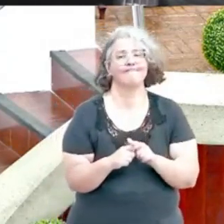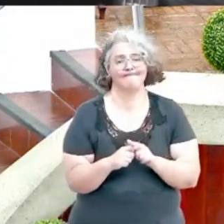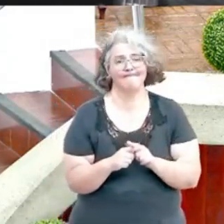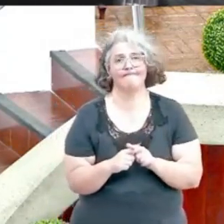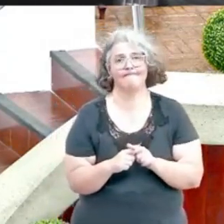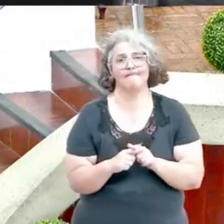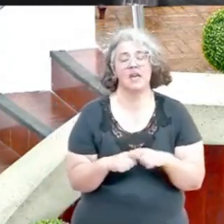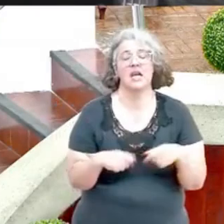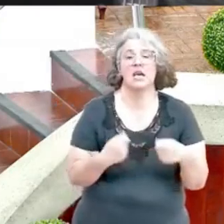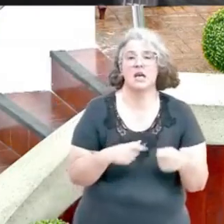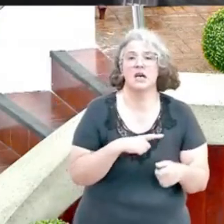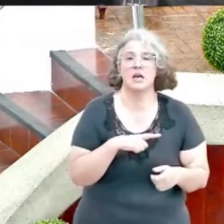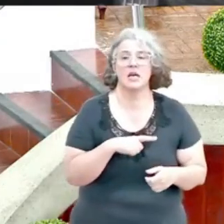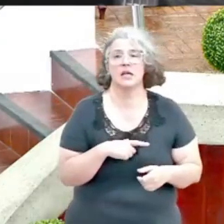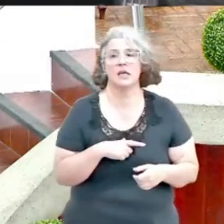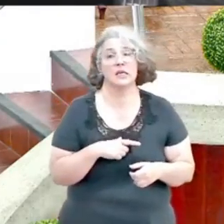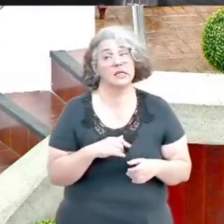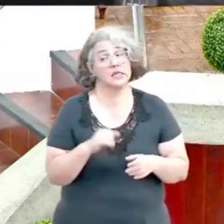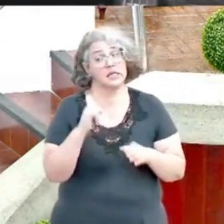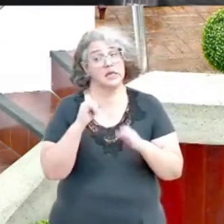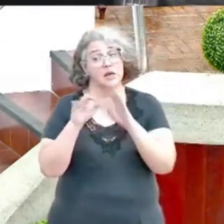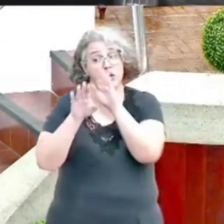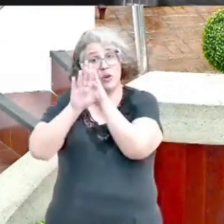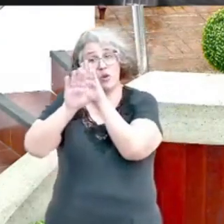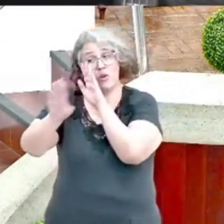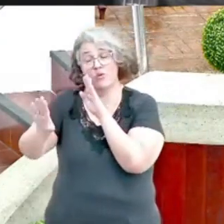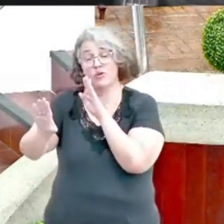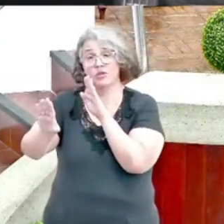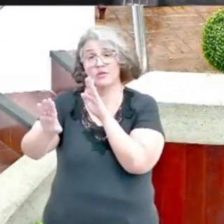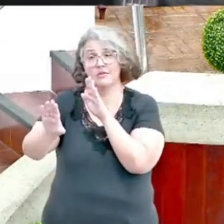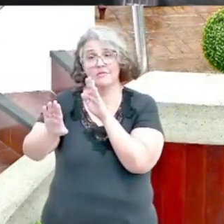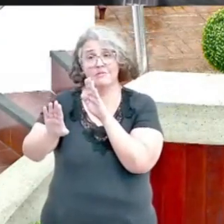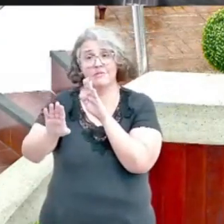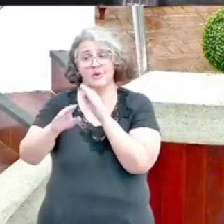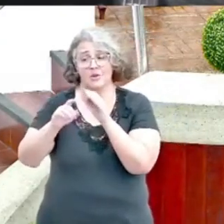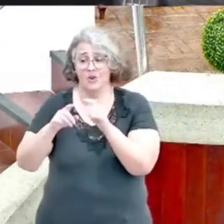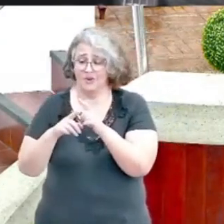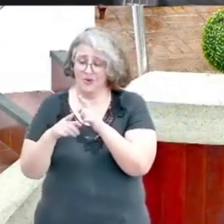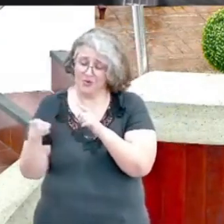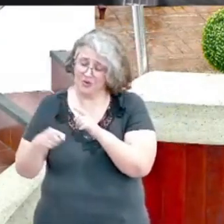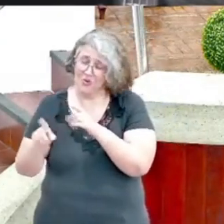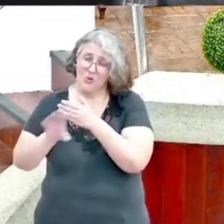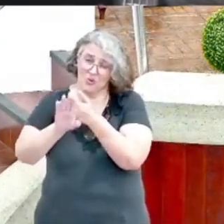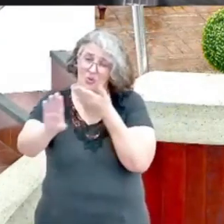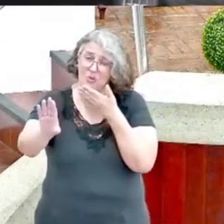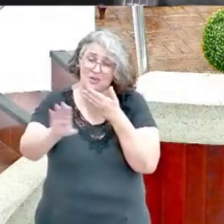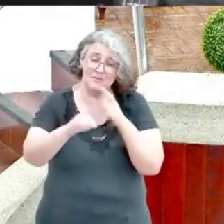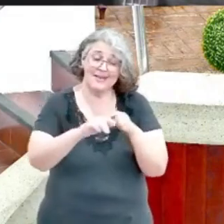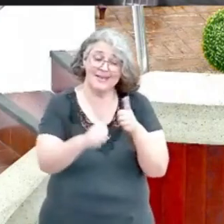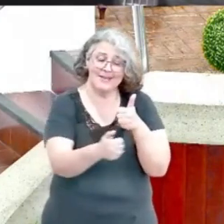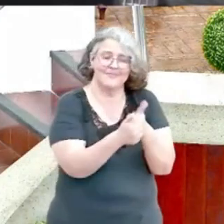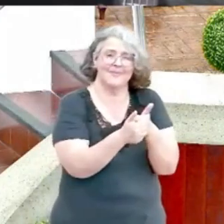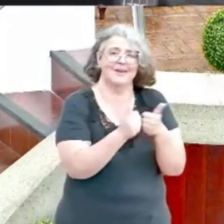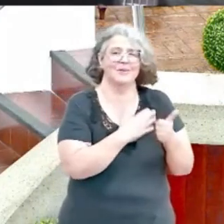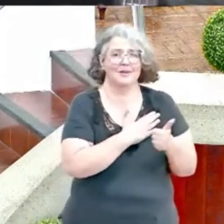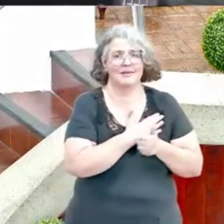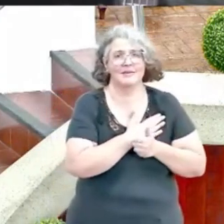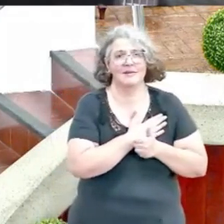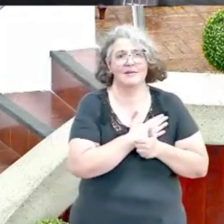vividamente que, ainda que estivesse longe dos olhos, estava perto do coração. E o seu coração pastoral transborda nesta